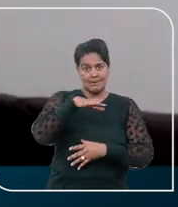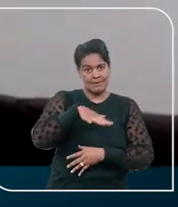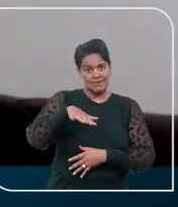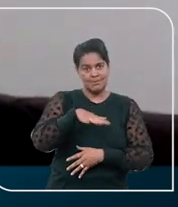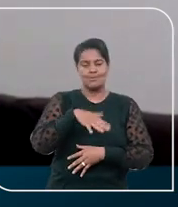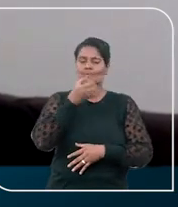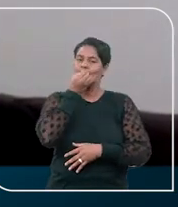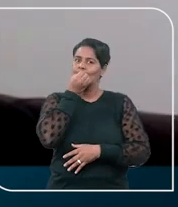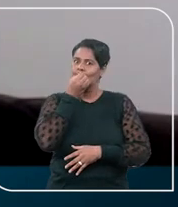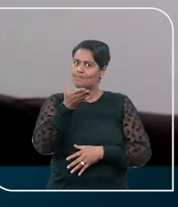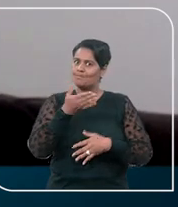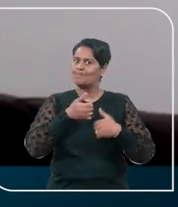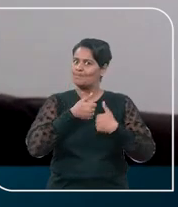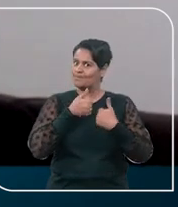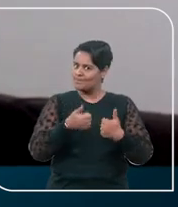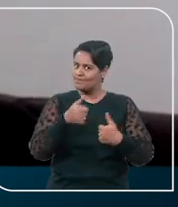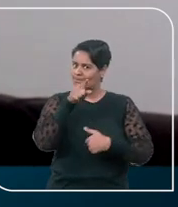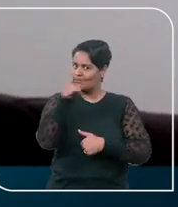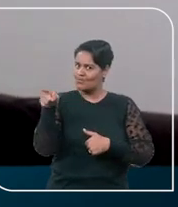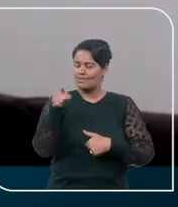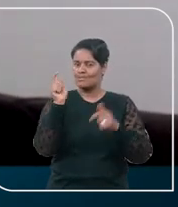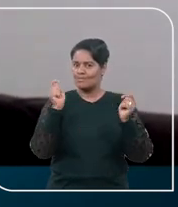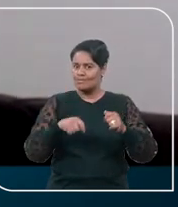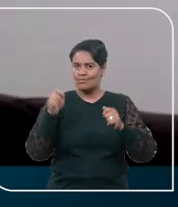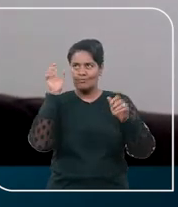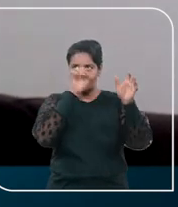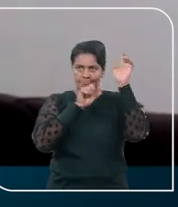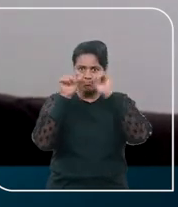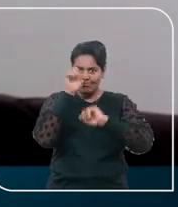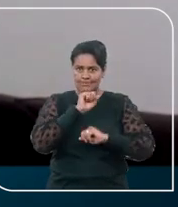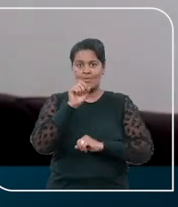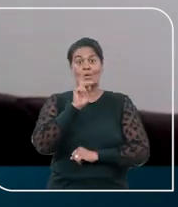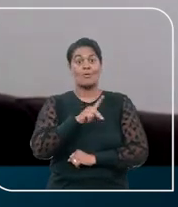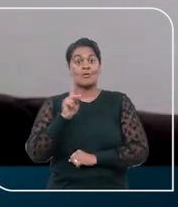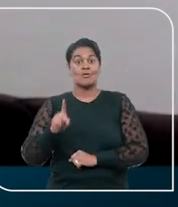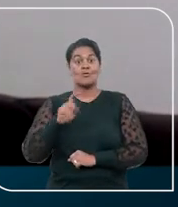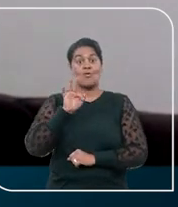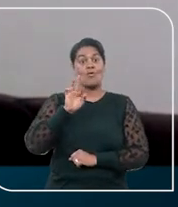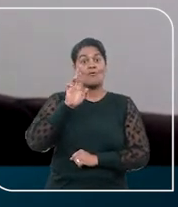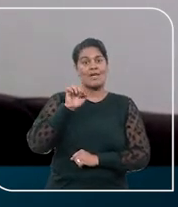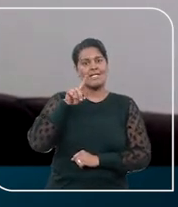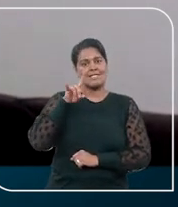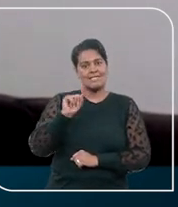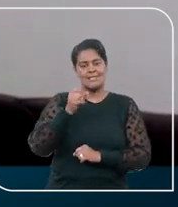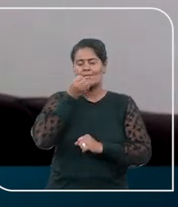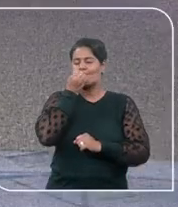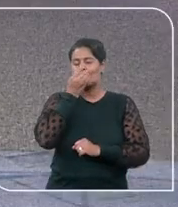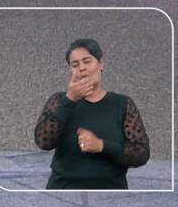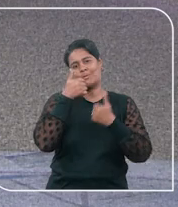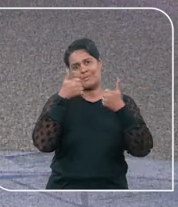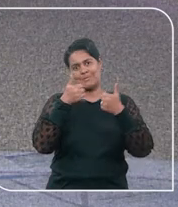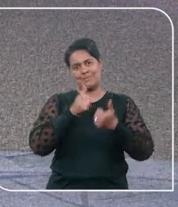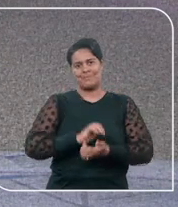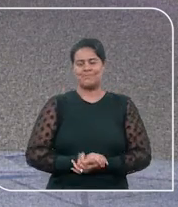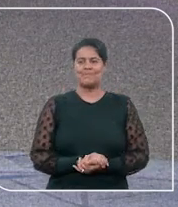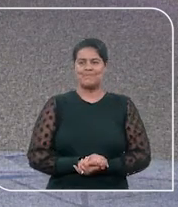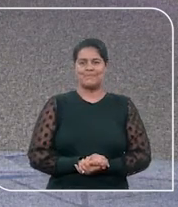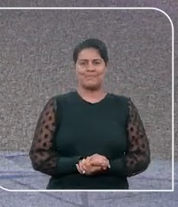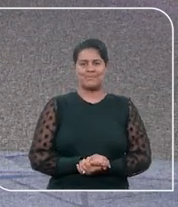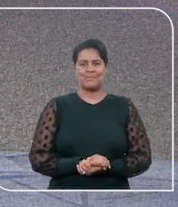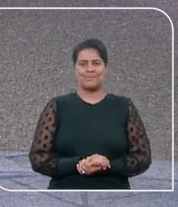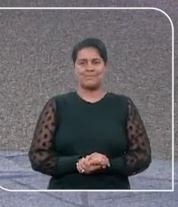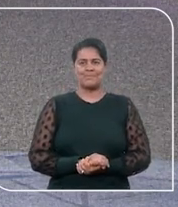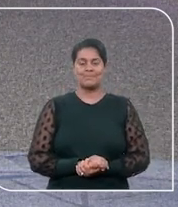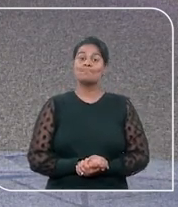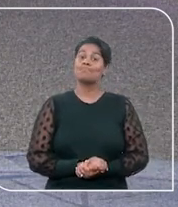vocês, espectadores, ouvintes, professor Francisco Egito e Fátima. Grande satisfação. Satisfação toda nossa, com